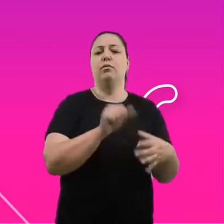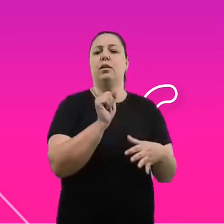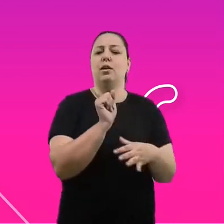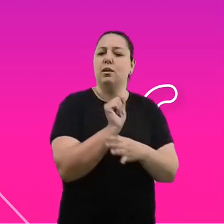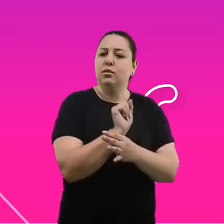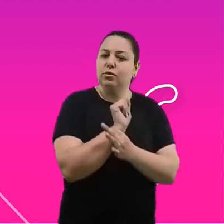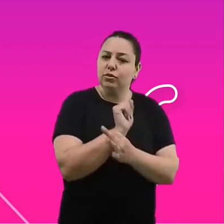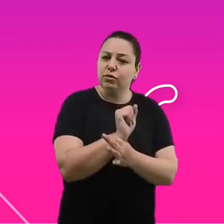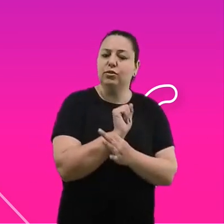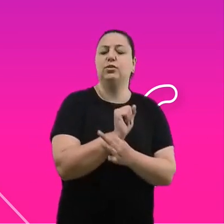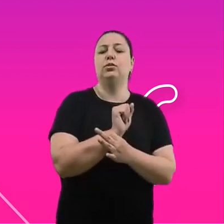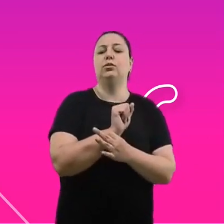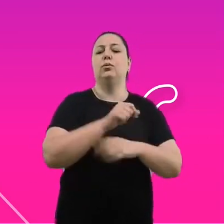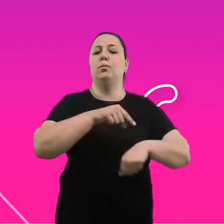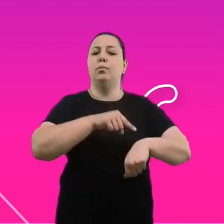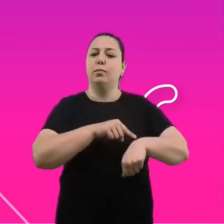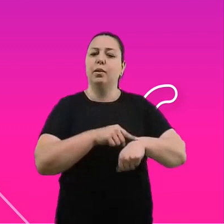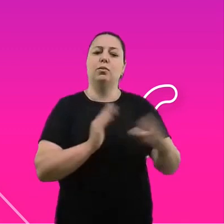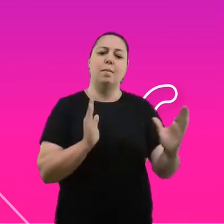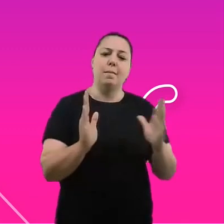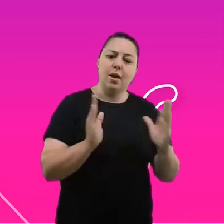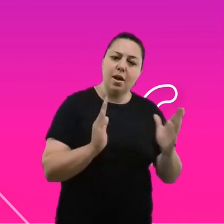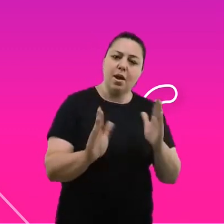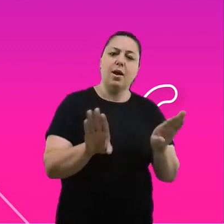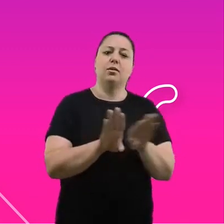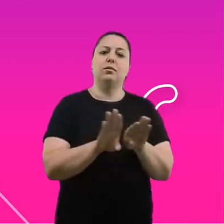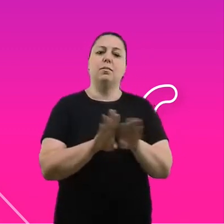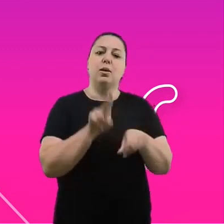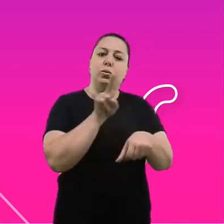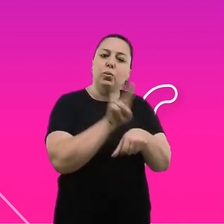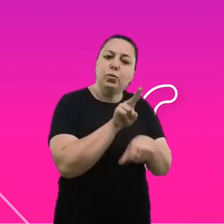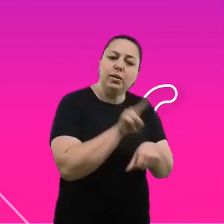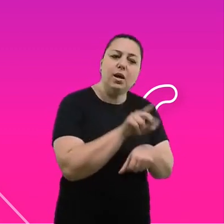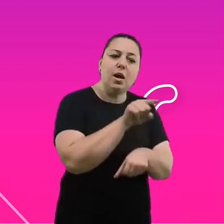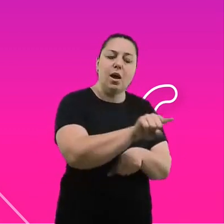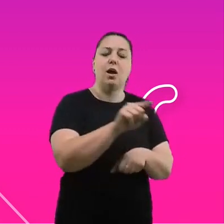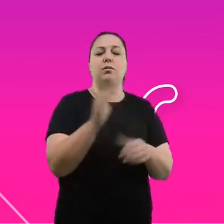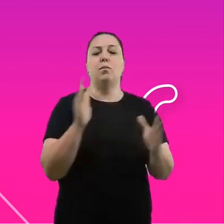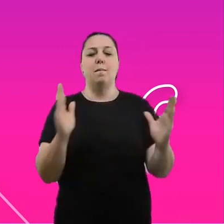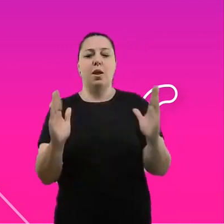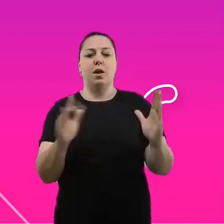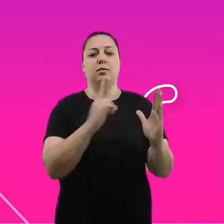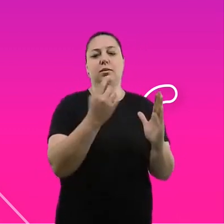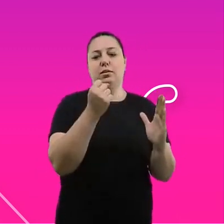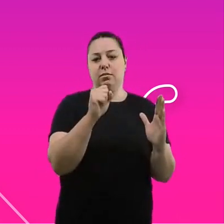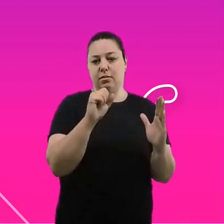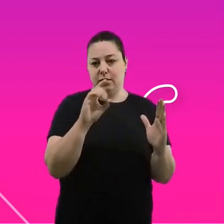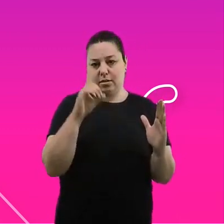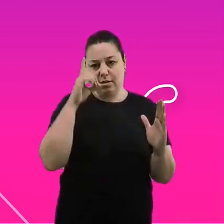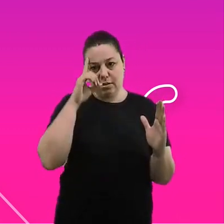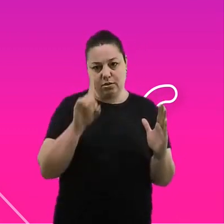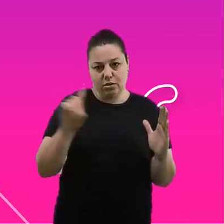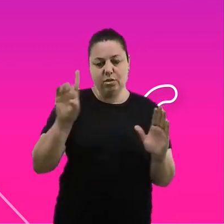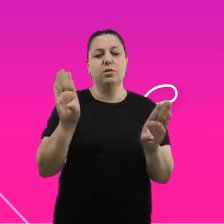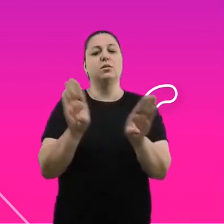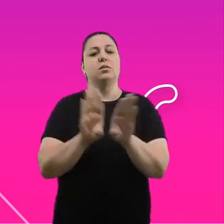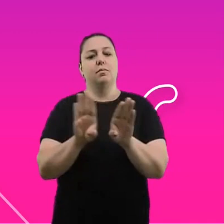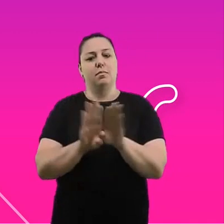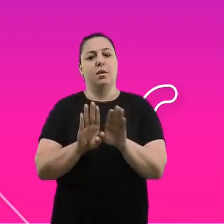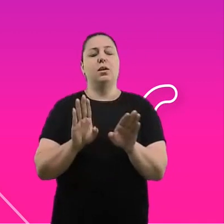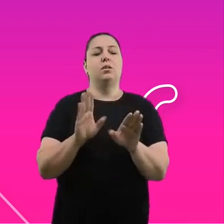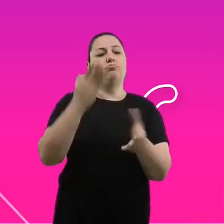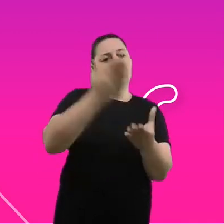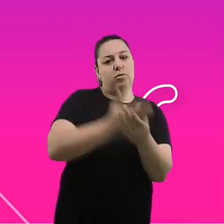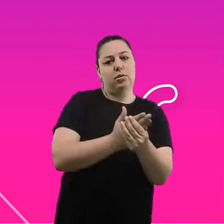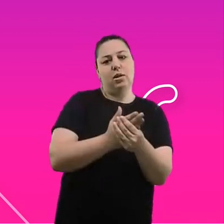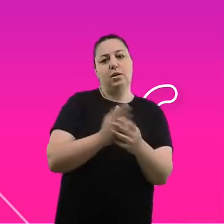prazo razoável, que das medidas de proteção são de 180 dias e das ações de destituição de poder familiar são de 120 dias.